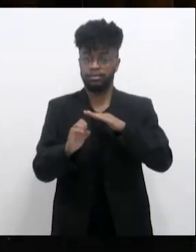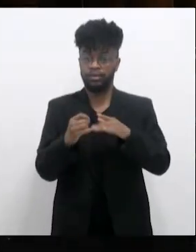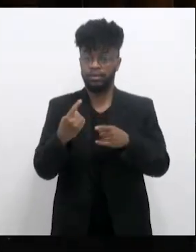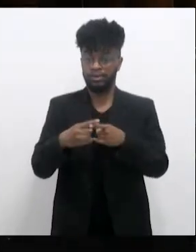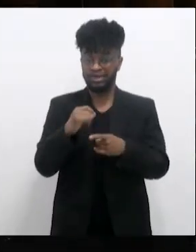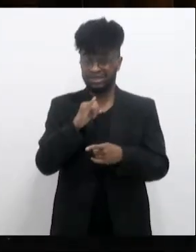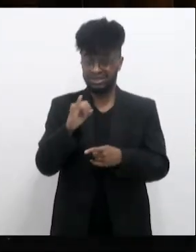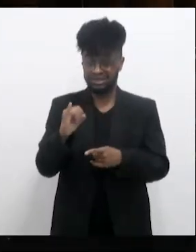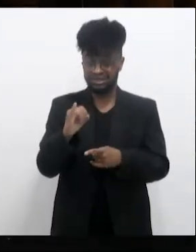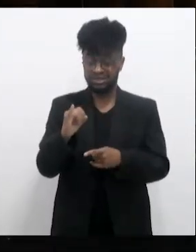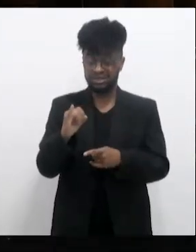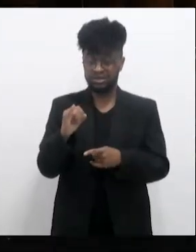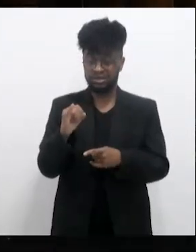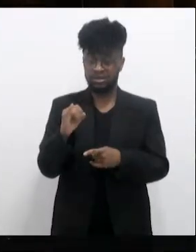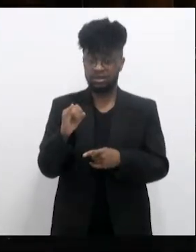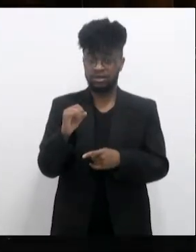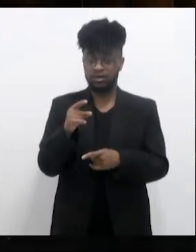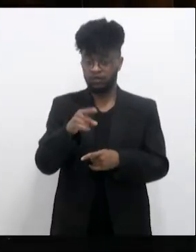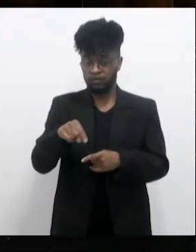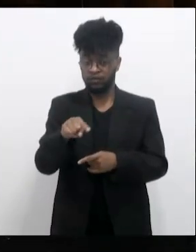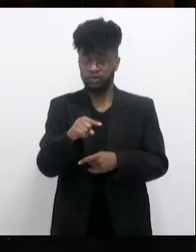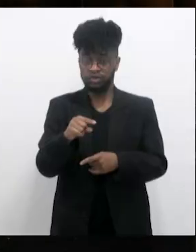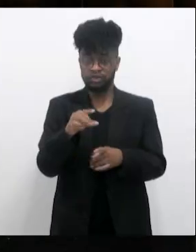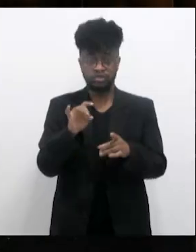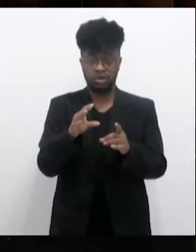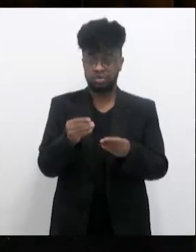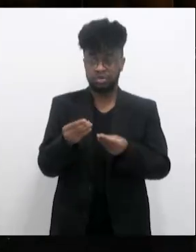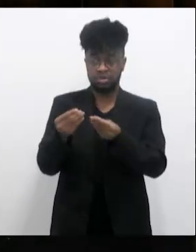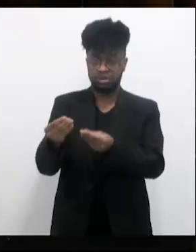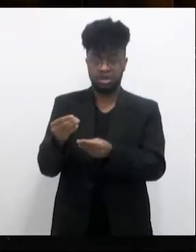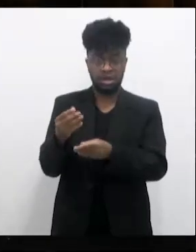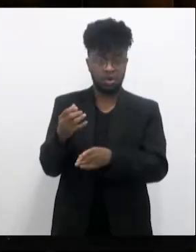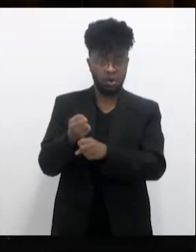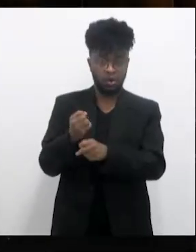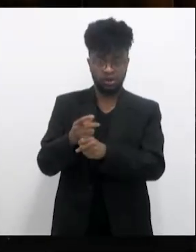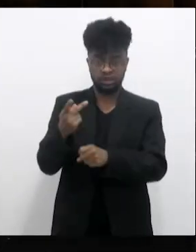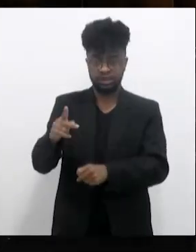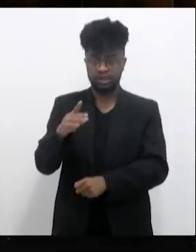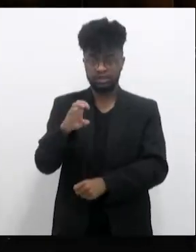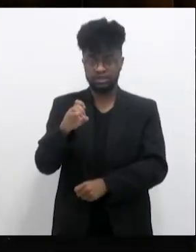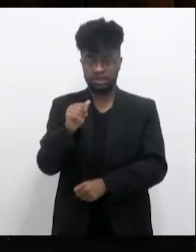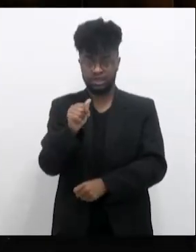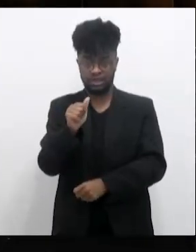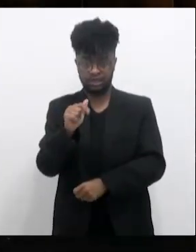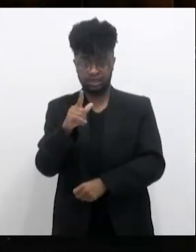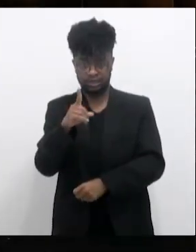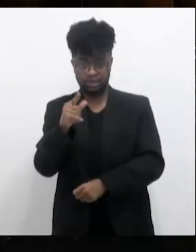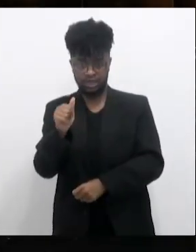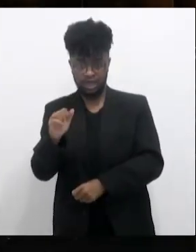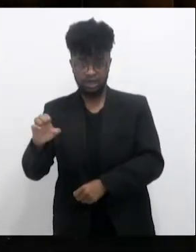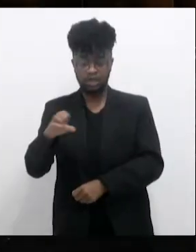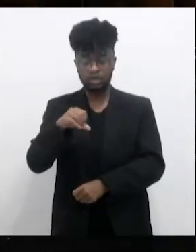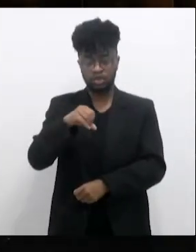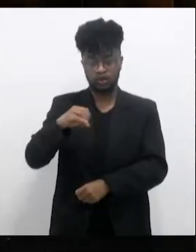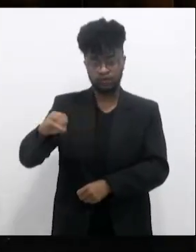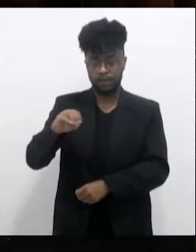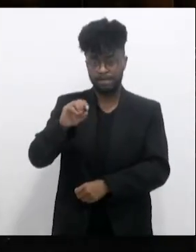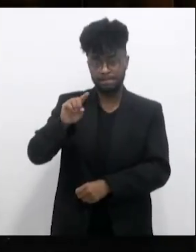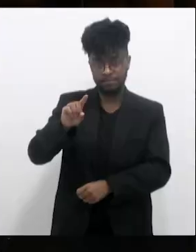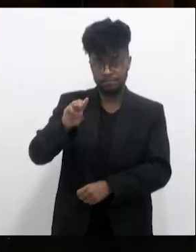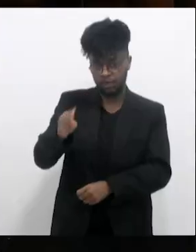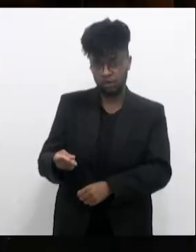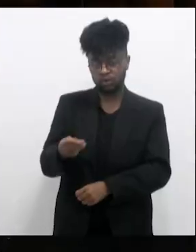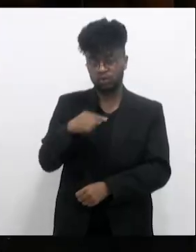está pendurando na conta da SEDAI 900 milhões, o lucro líquido desaba. E